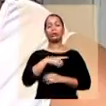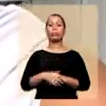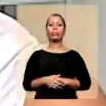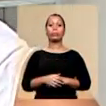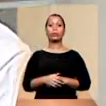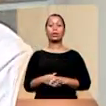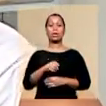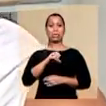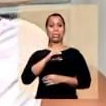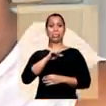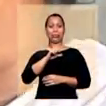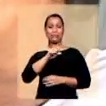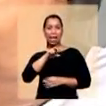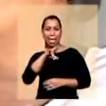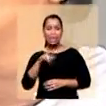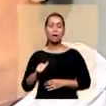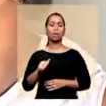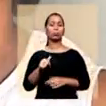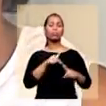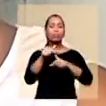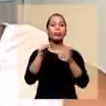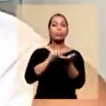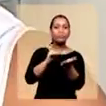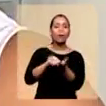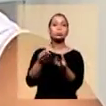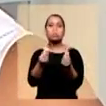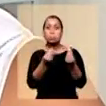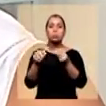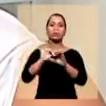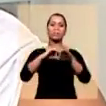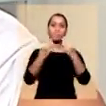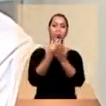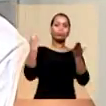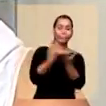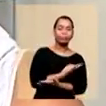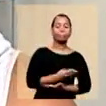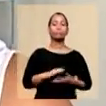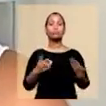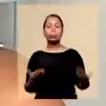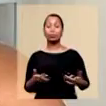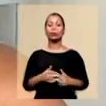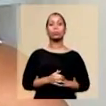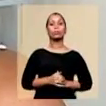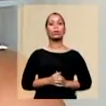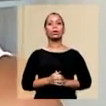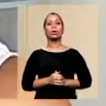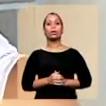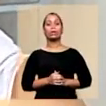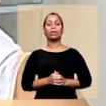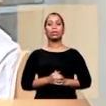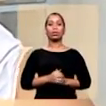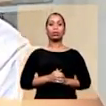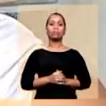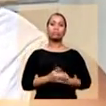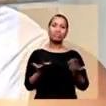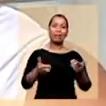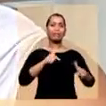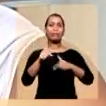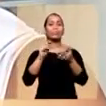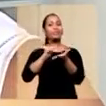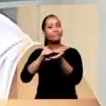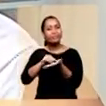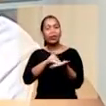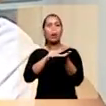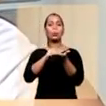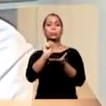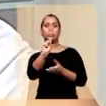No caso de Célia, o desemprego afeta vários integrantes da família. Estou com 2 meses desempregada, né? Estou com o filho de